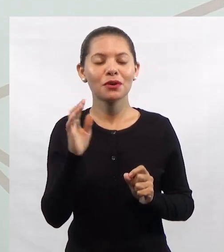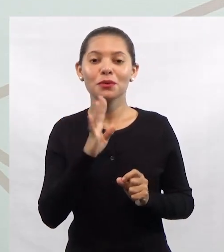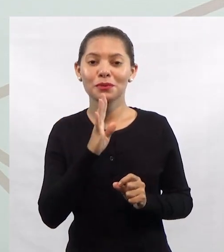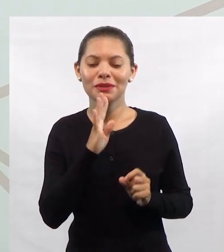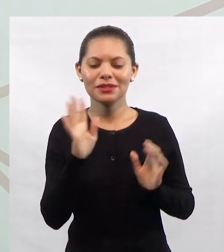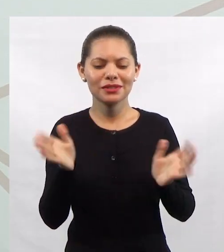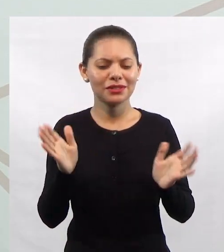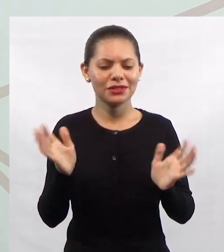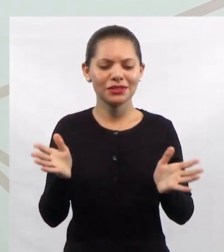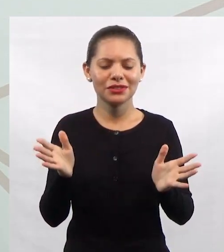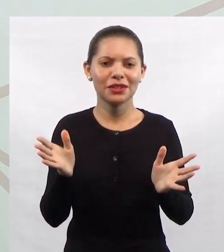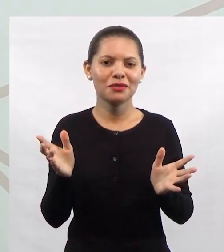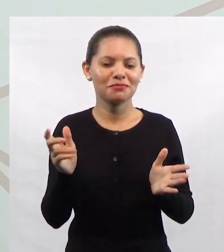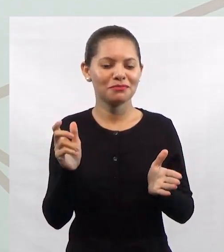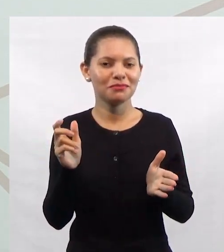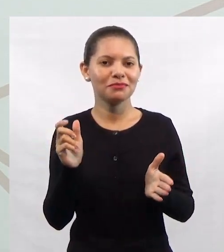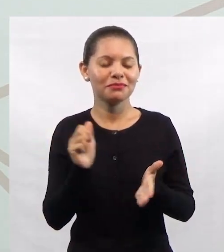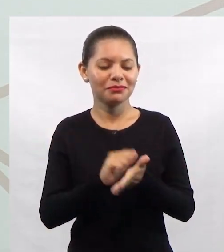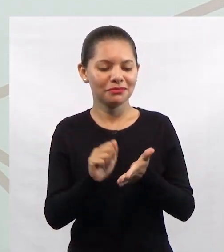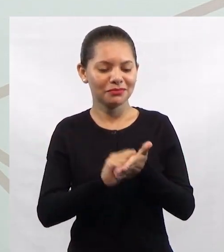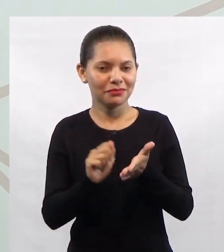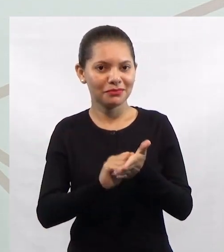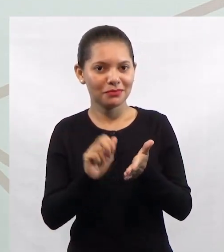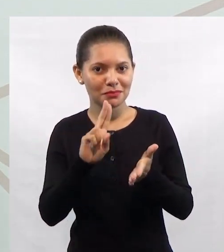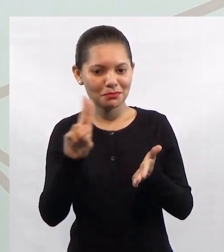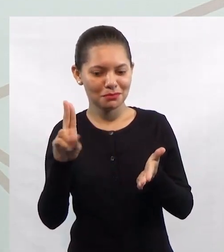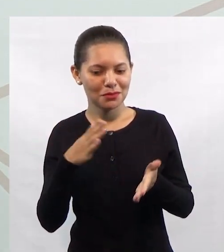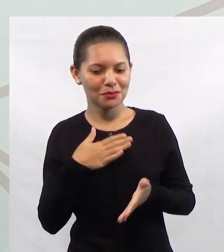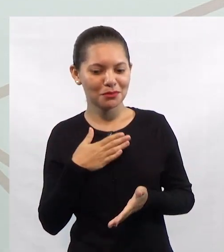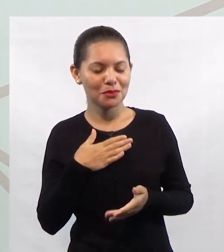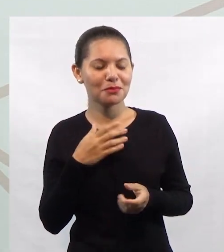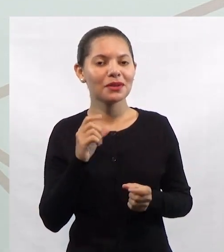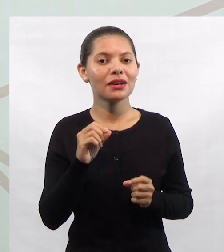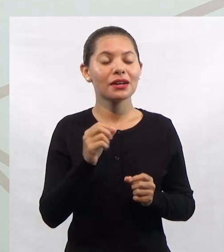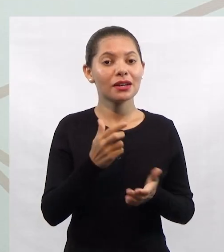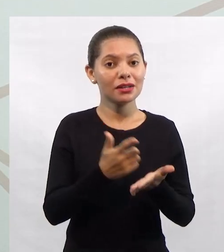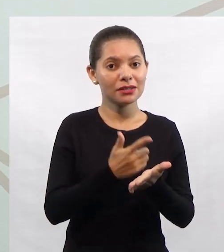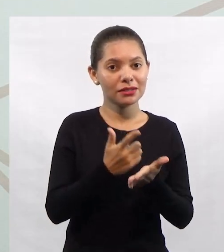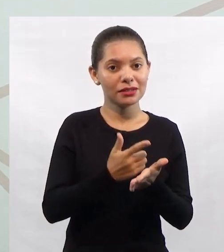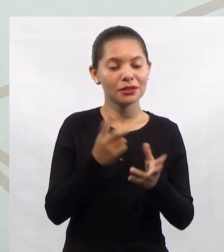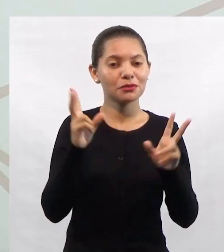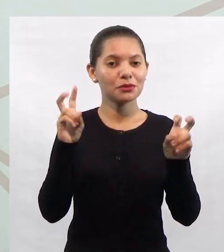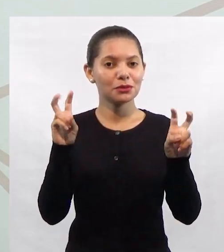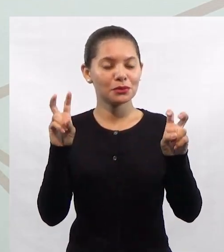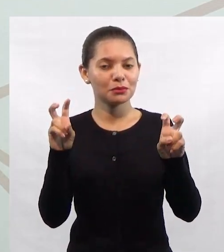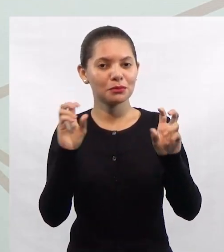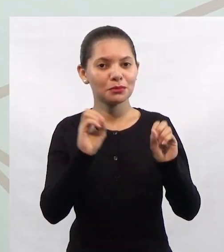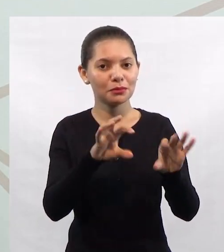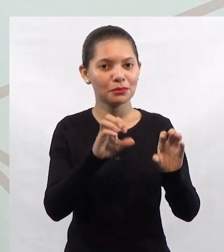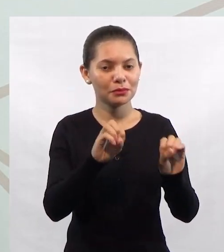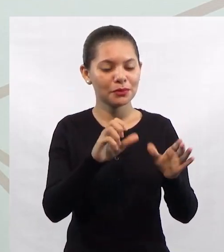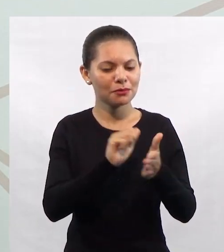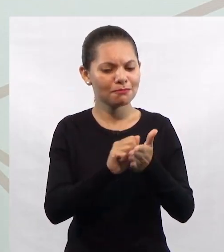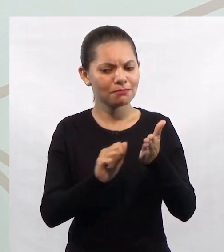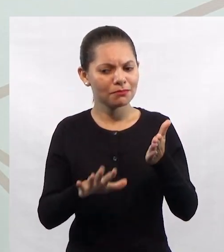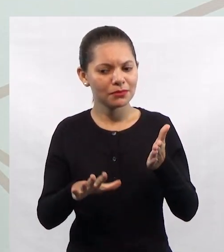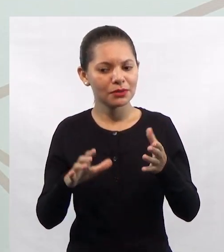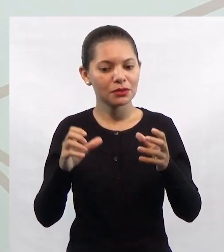dele dedicar o livro para mim. E esse livro vai tratar sobre educação como exercício de